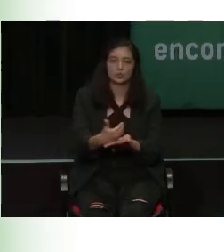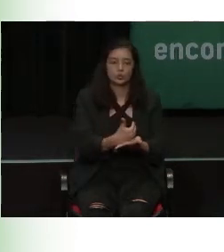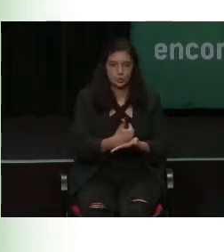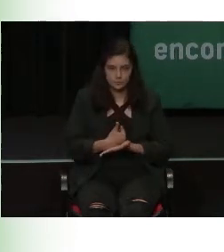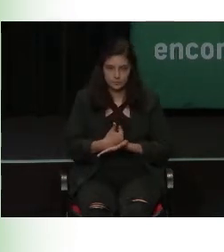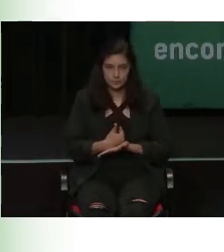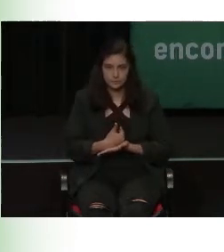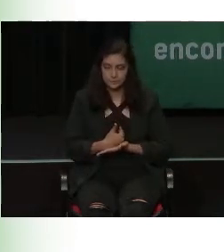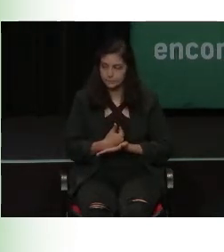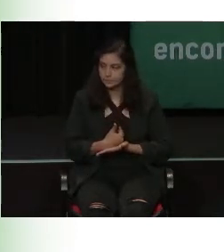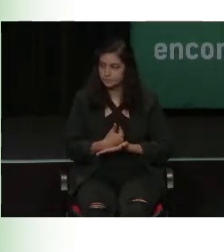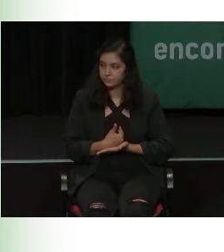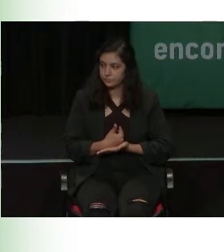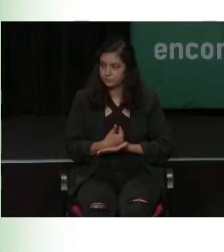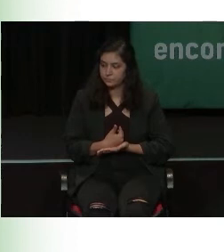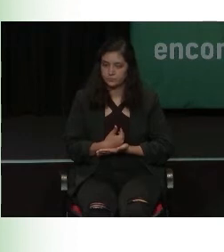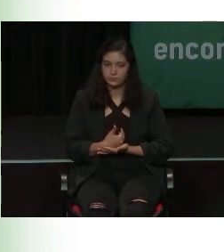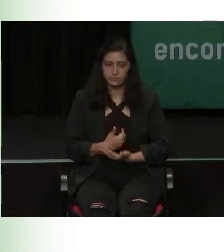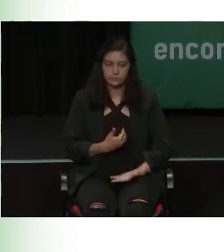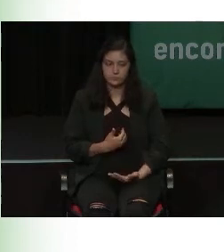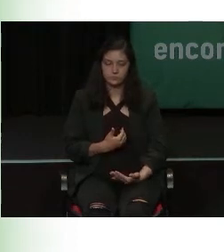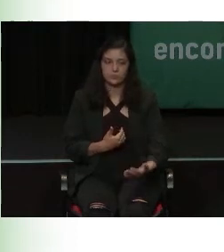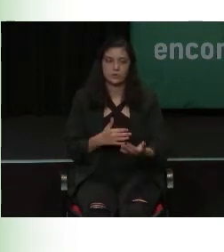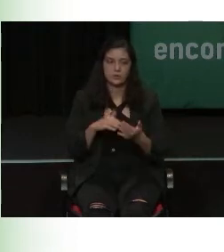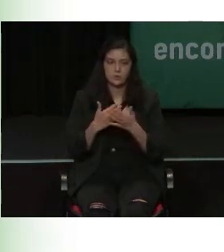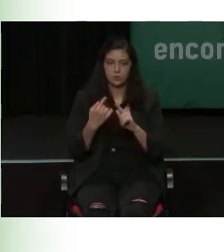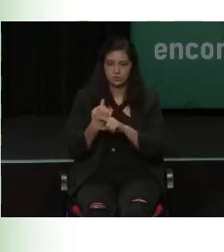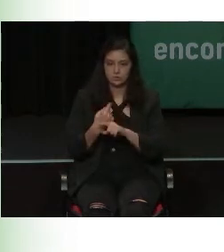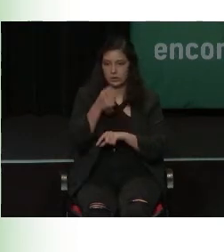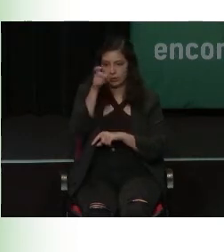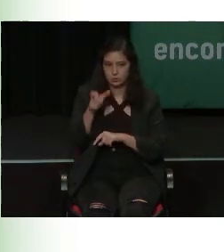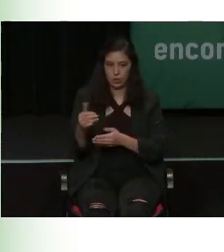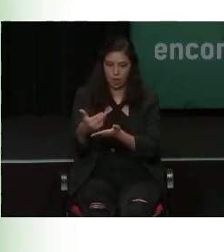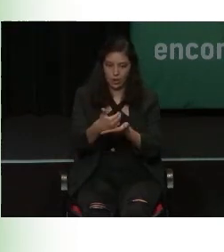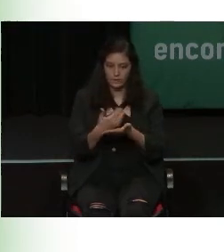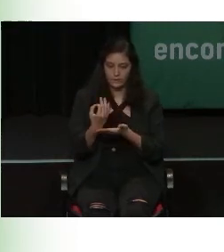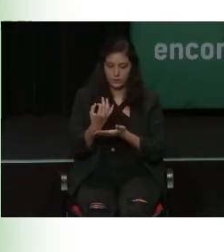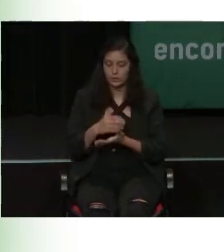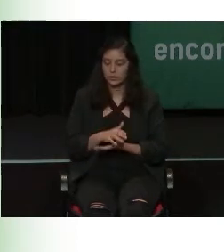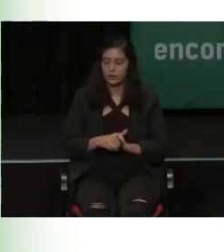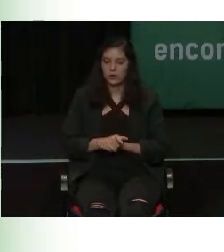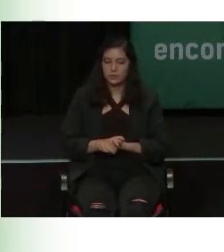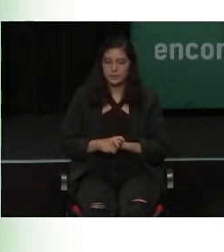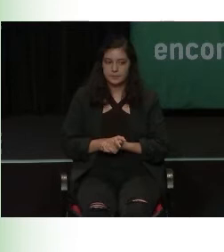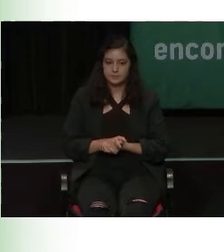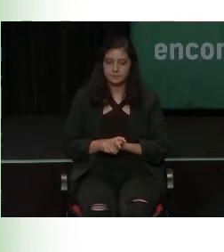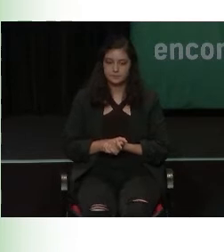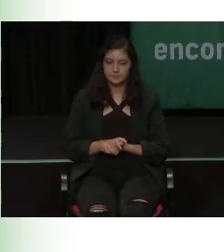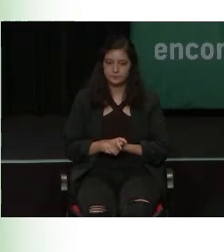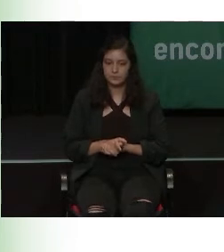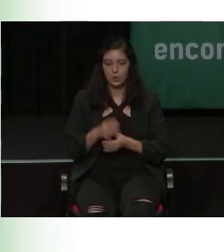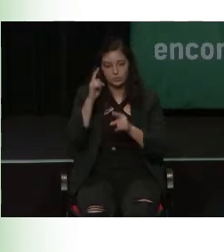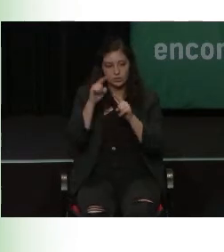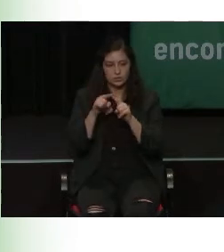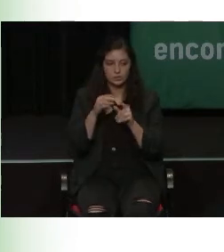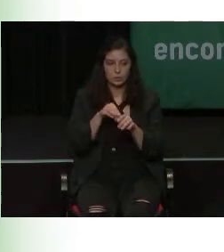fisiológicos, recolhidos do próprio cidadão. Isso para auxiliar uma